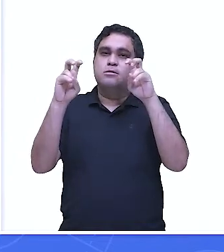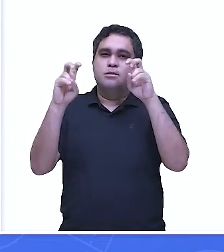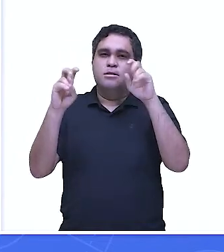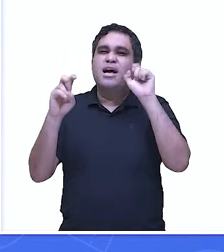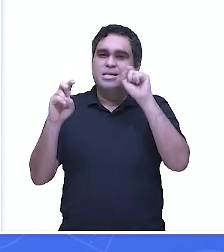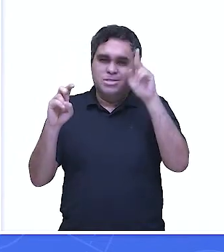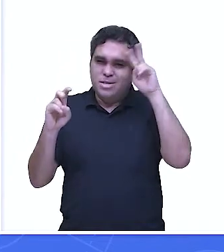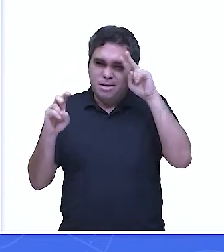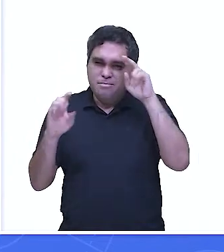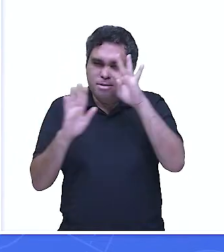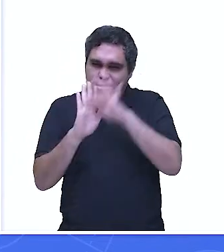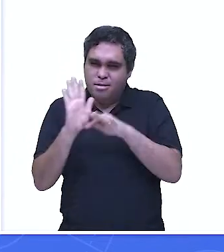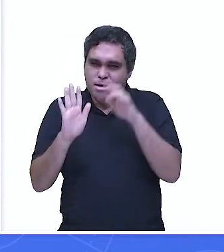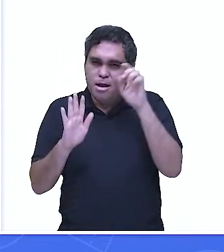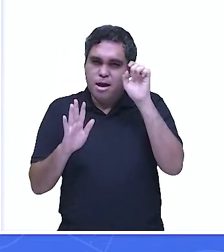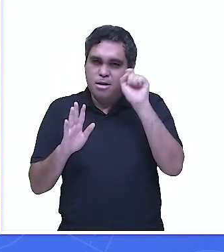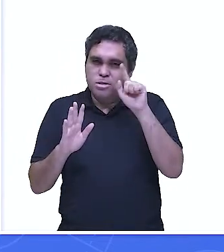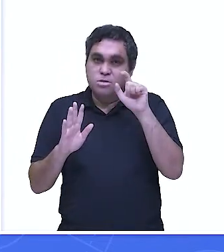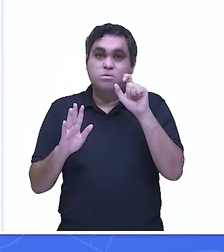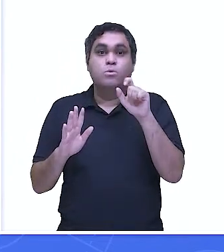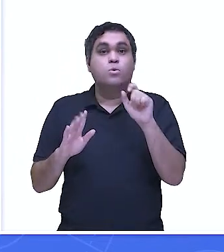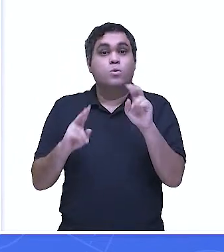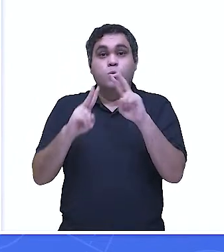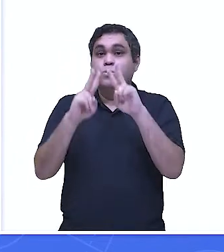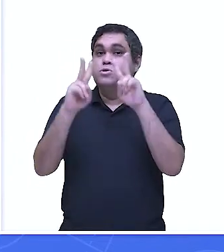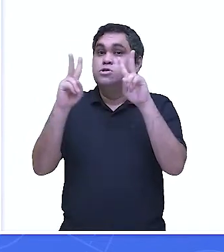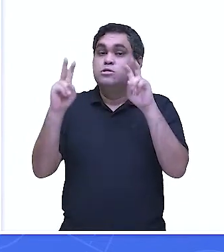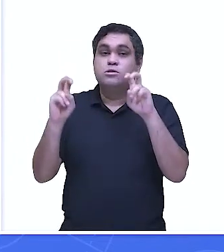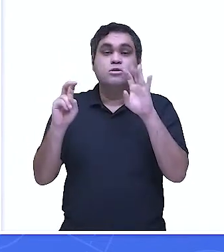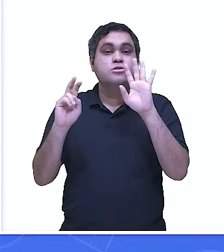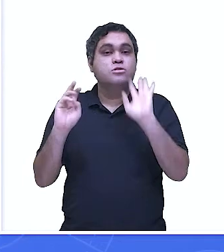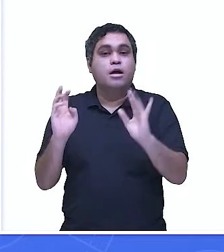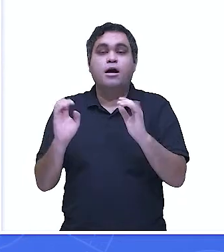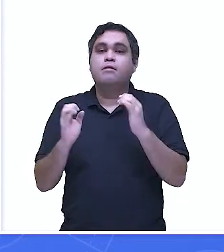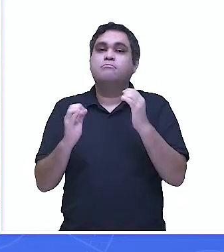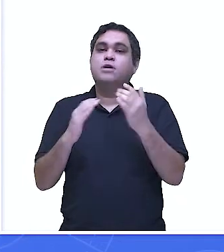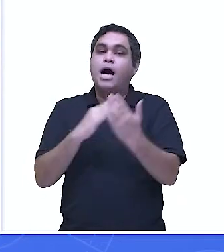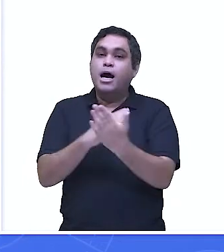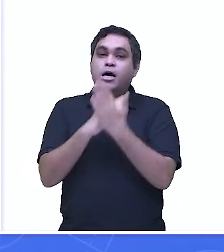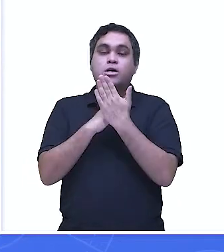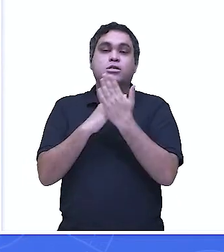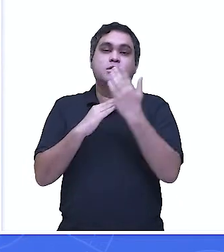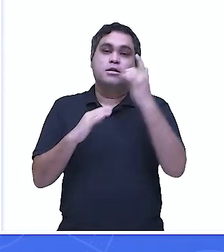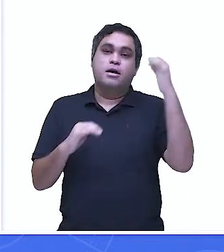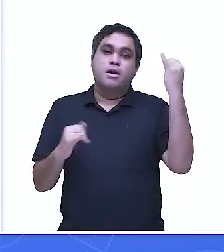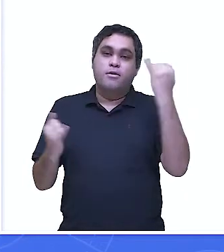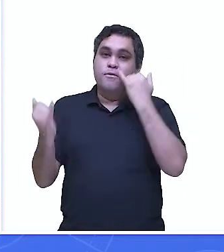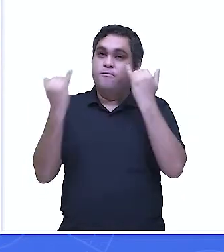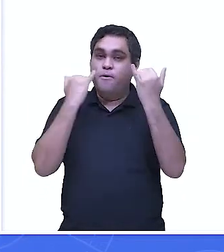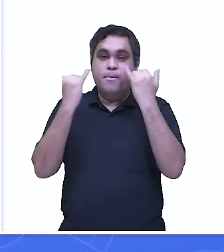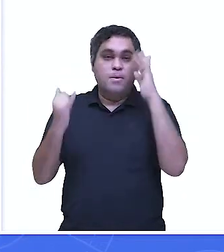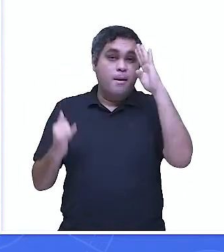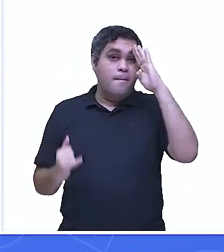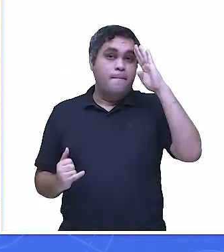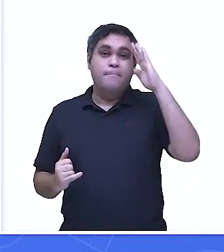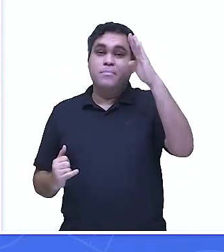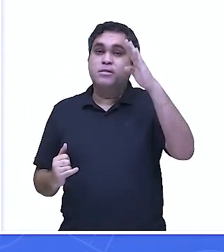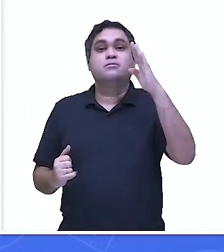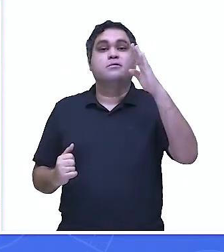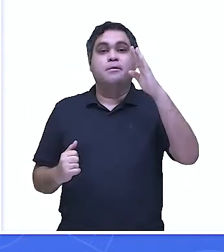O título, gente, traz praticamente toda a informação que eu preciso, né? Pelo título, eu já